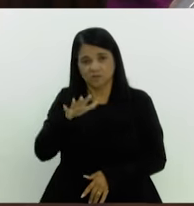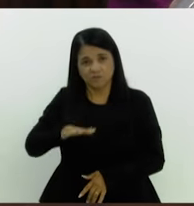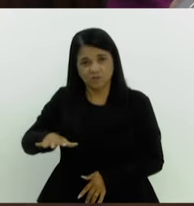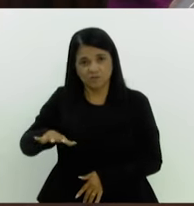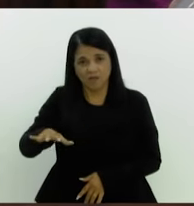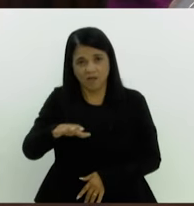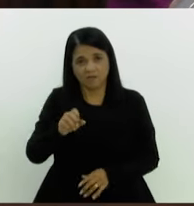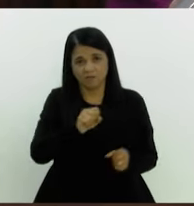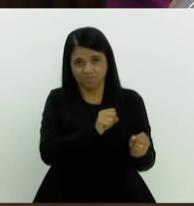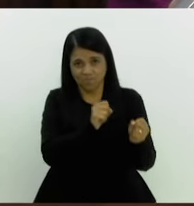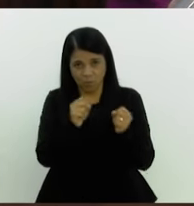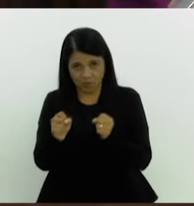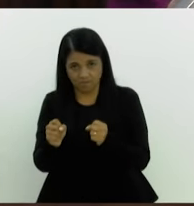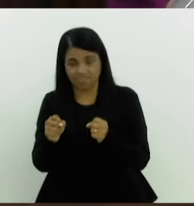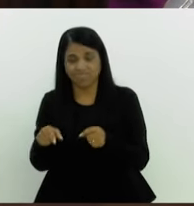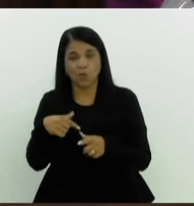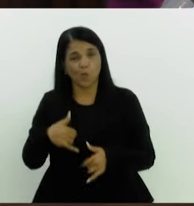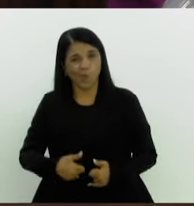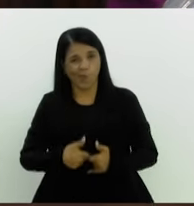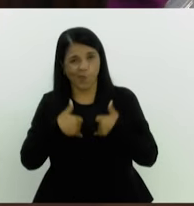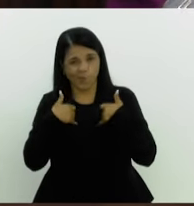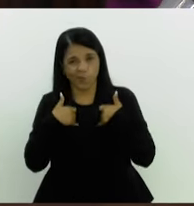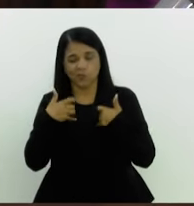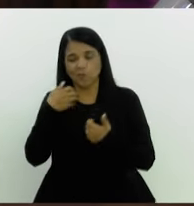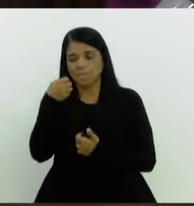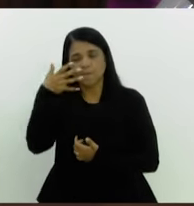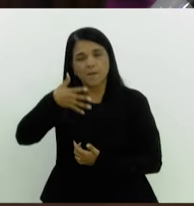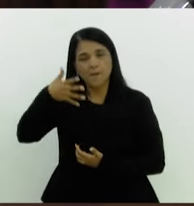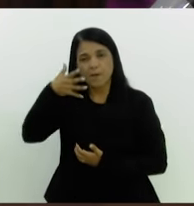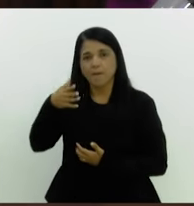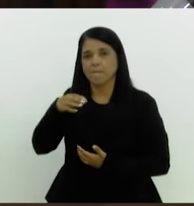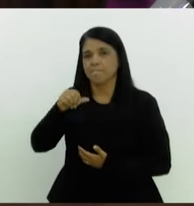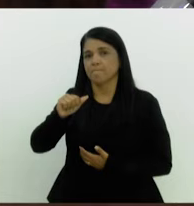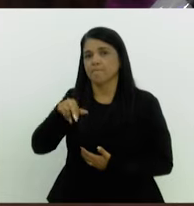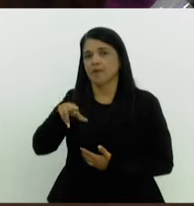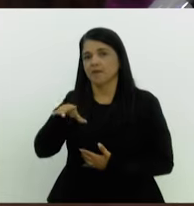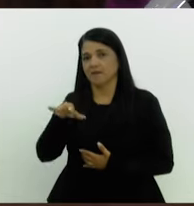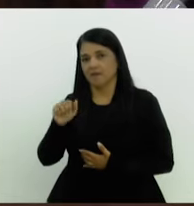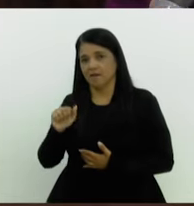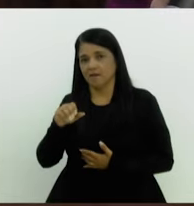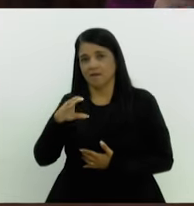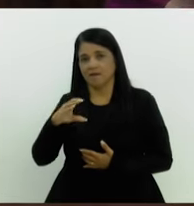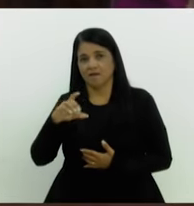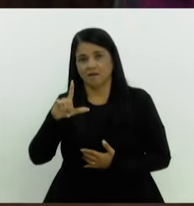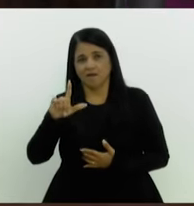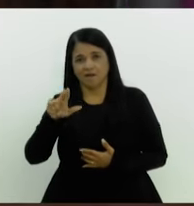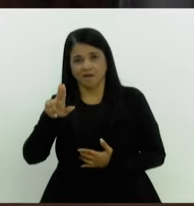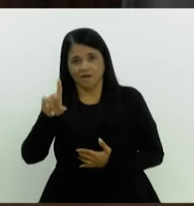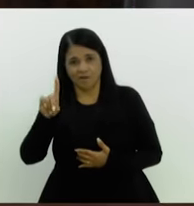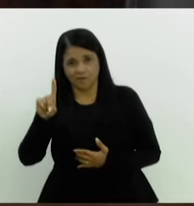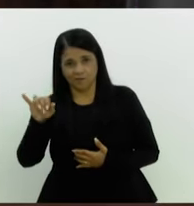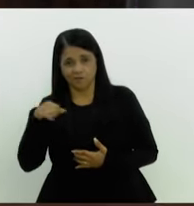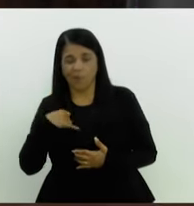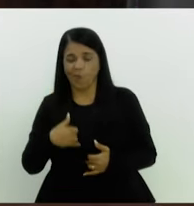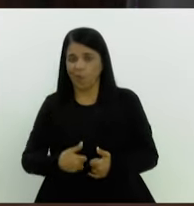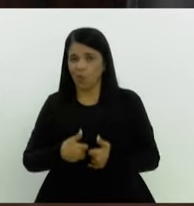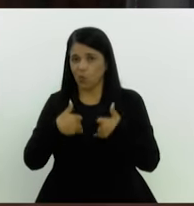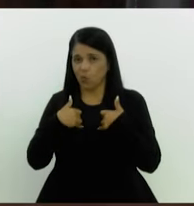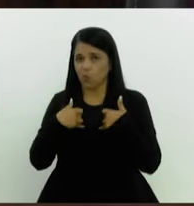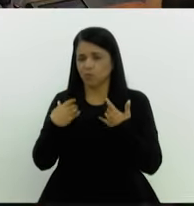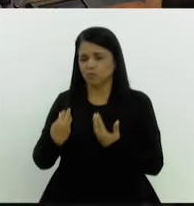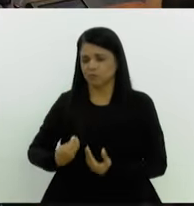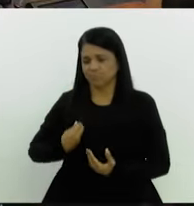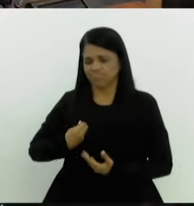poder então com muito orgulho eu queria dar a palavra para Maria Cláudia que eu tenho tanto orgulho de conviver e aprender com ela todos